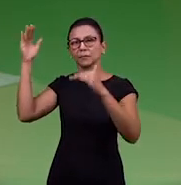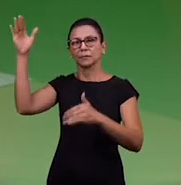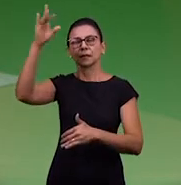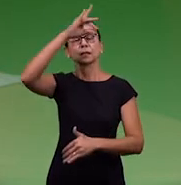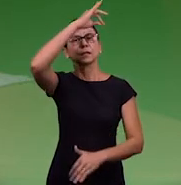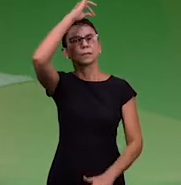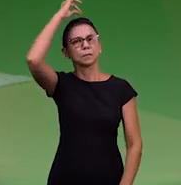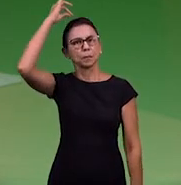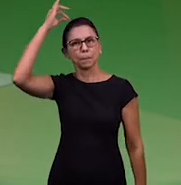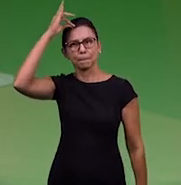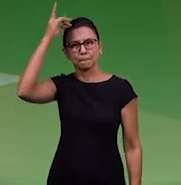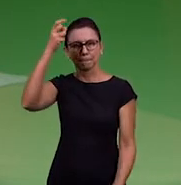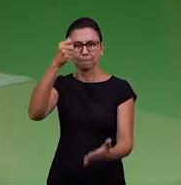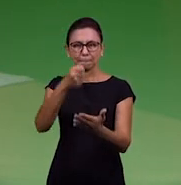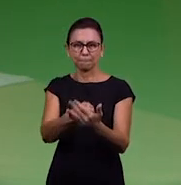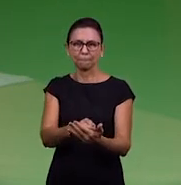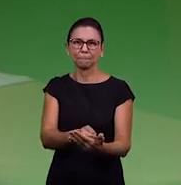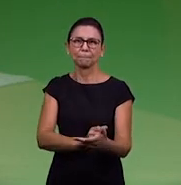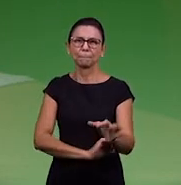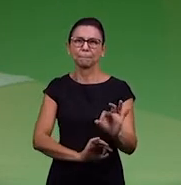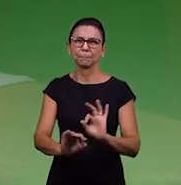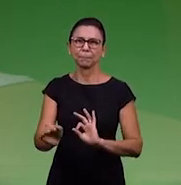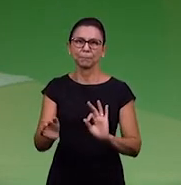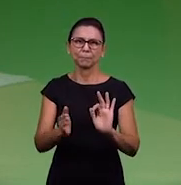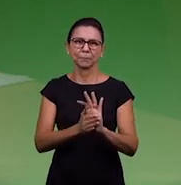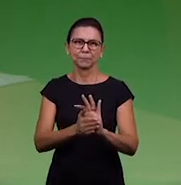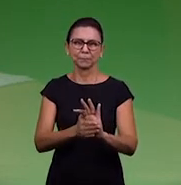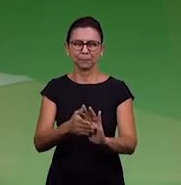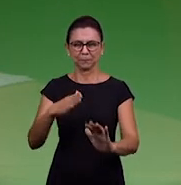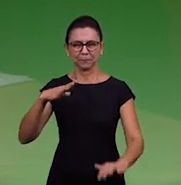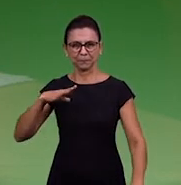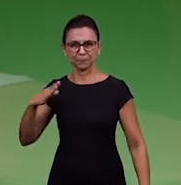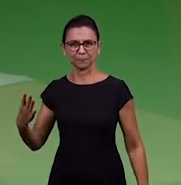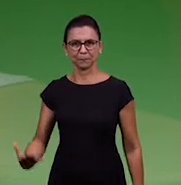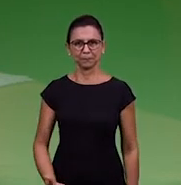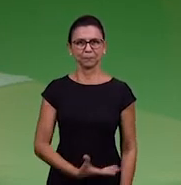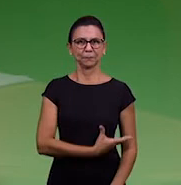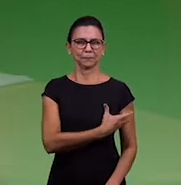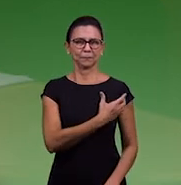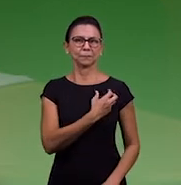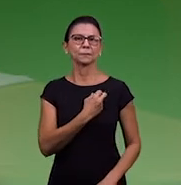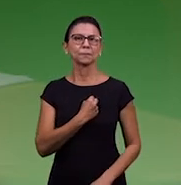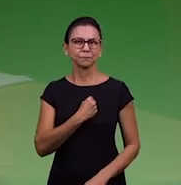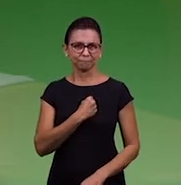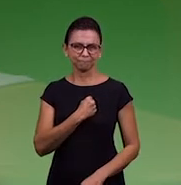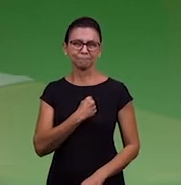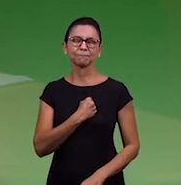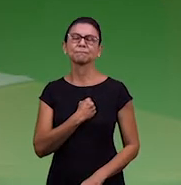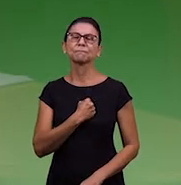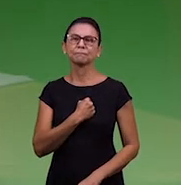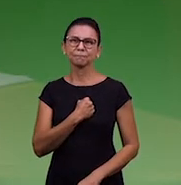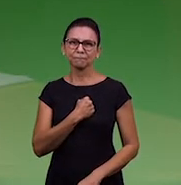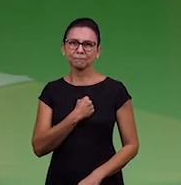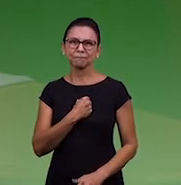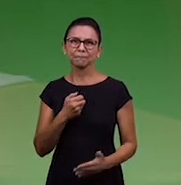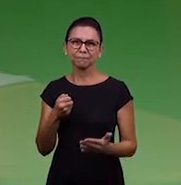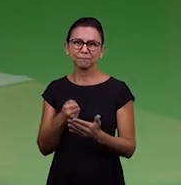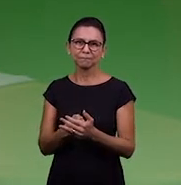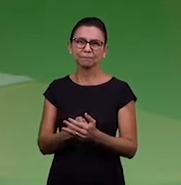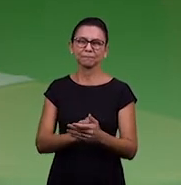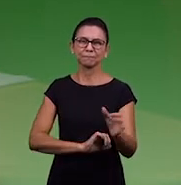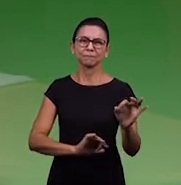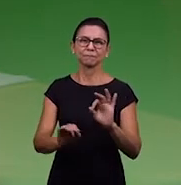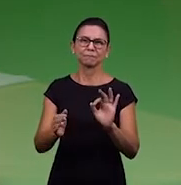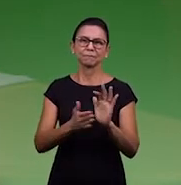para poder cumprir todo esse projeto, Pai, da salvação de tudo aqui, para consumar o projeto de